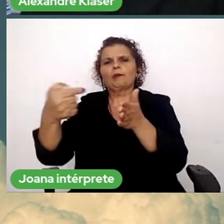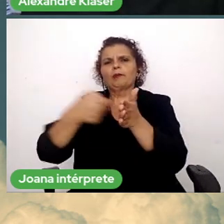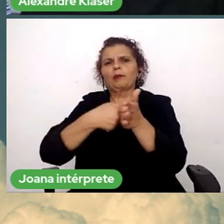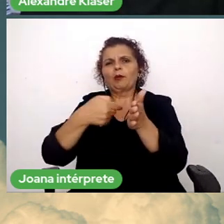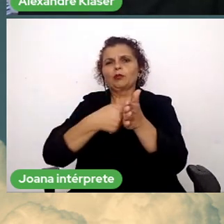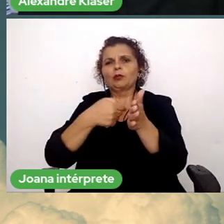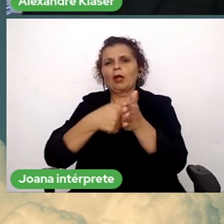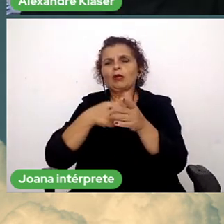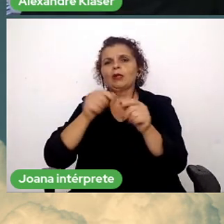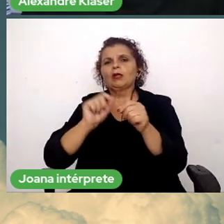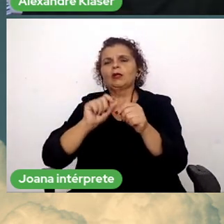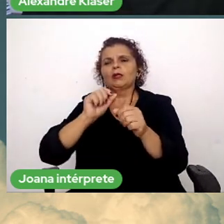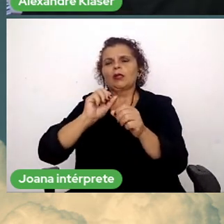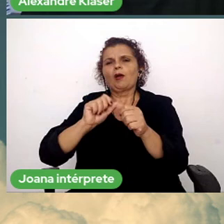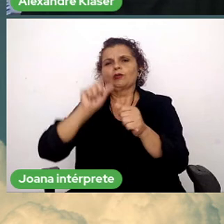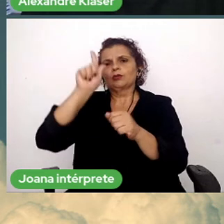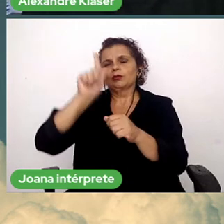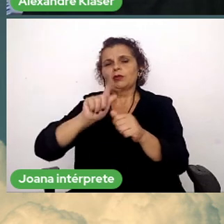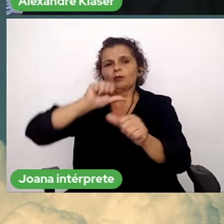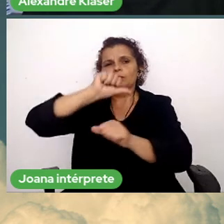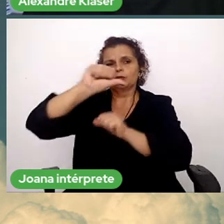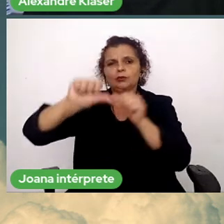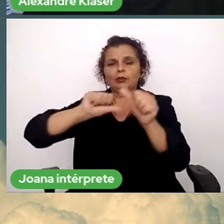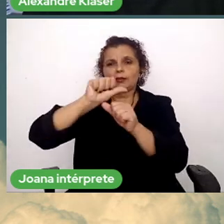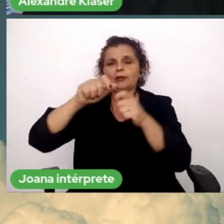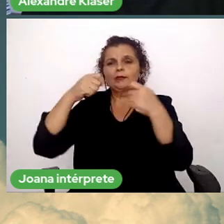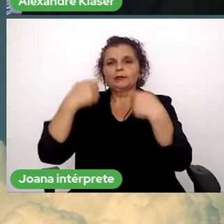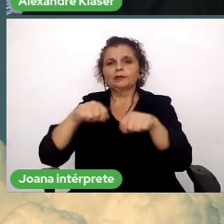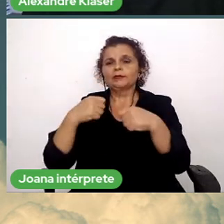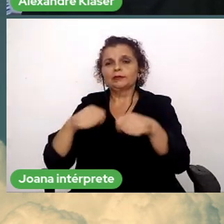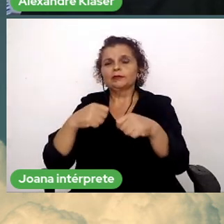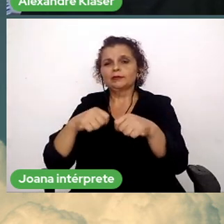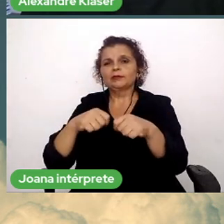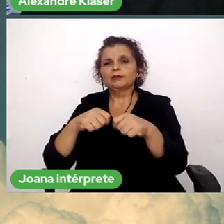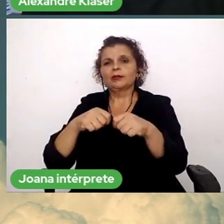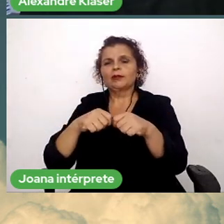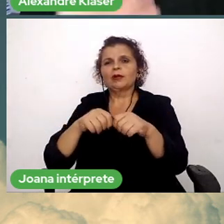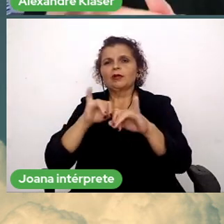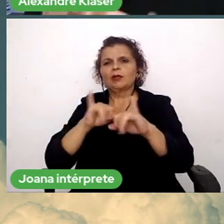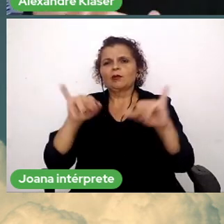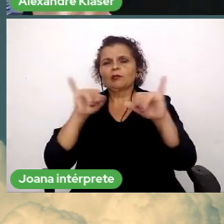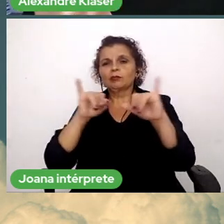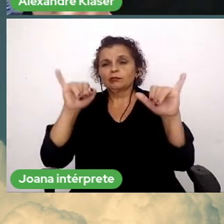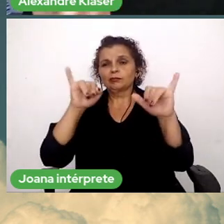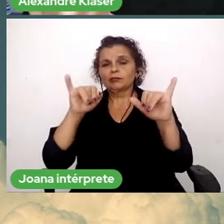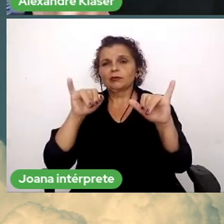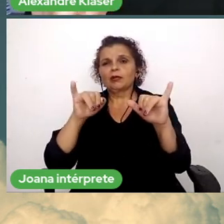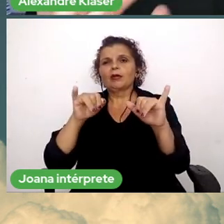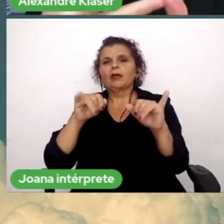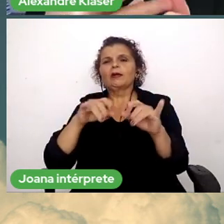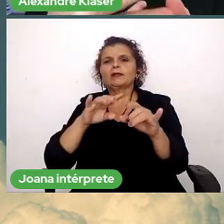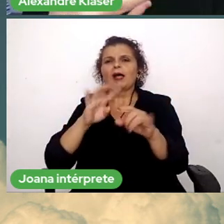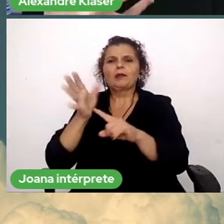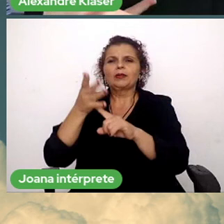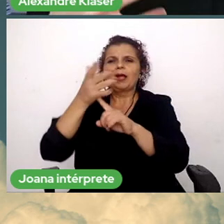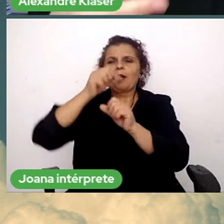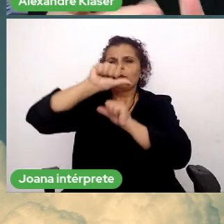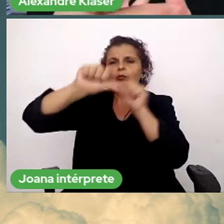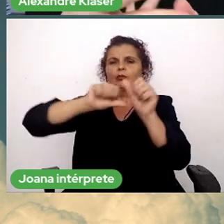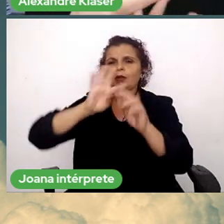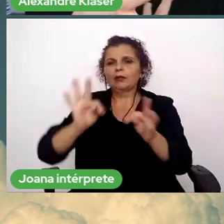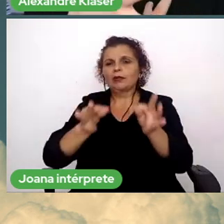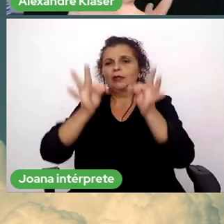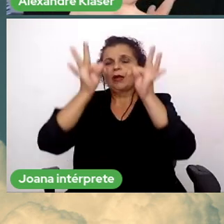da mudança, obviamente que é necessário ter a capacidade de fazer as coisas em termos de capacidade técnica, proficiência técnica, visão de